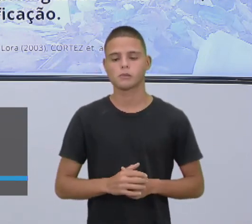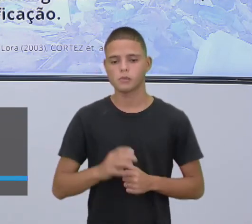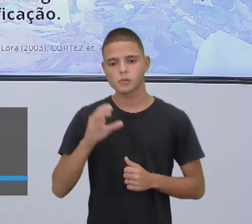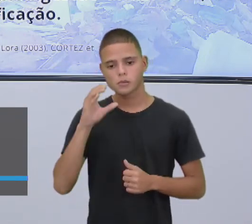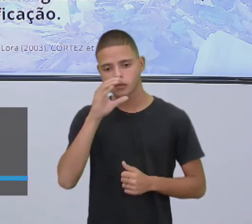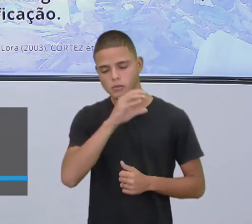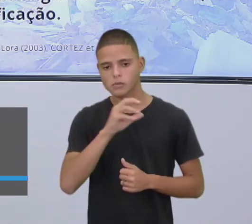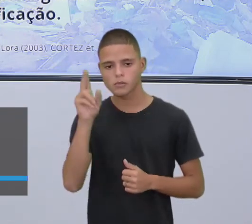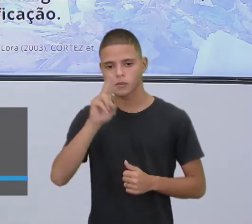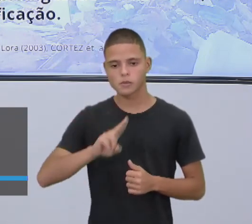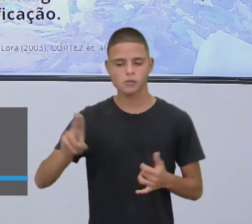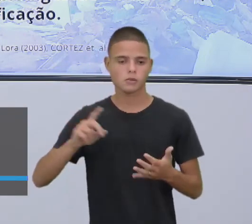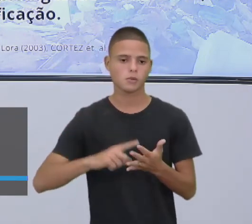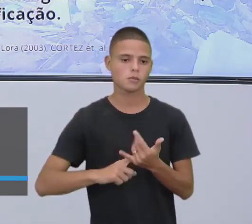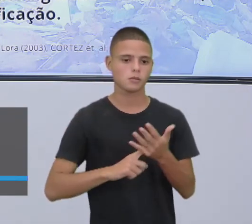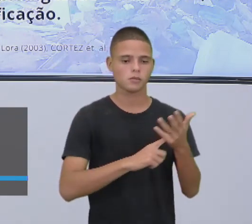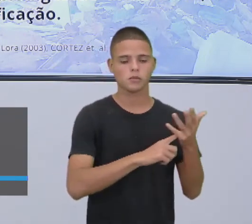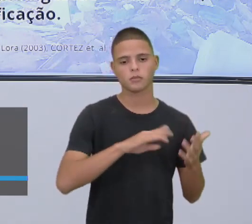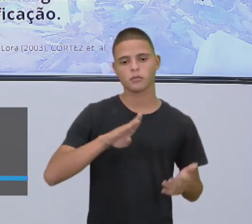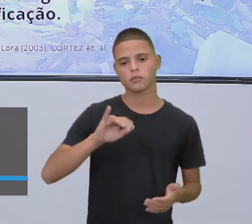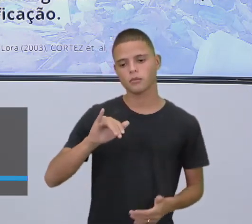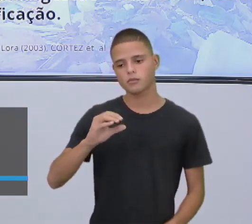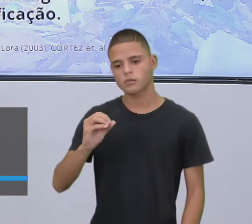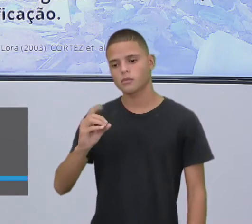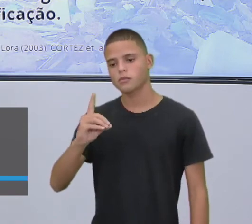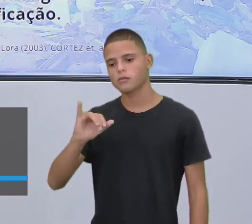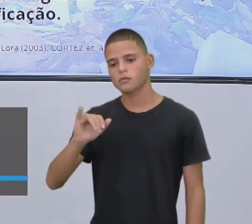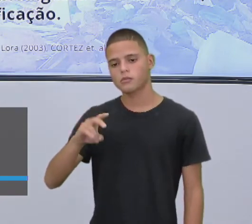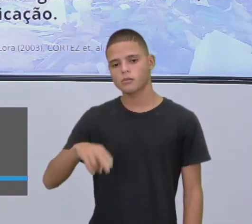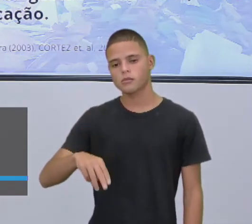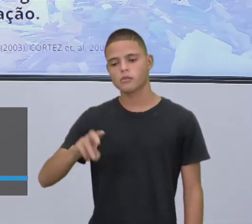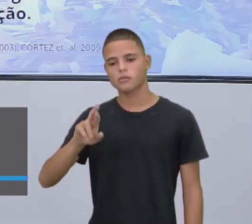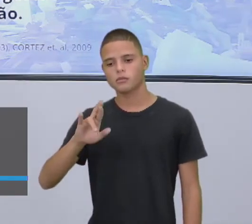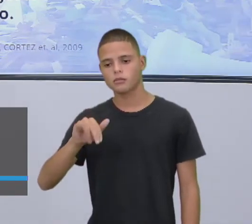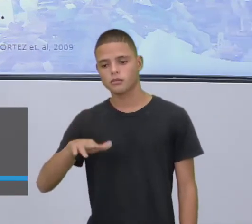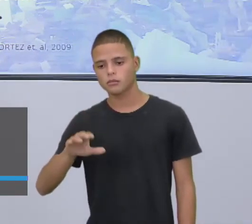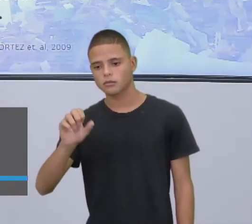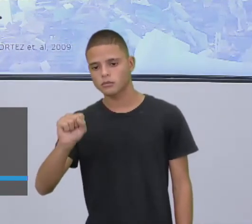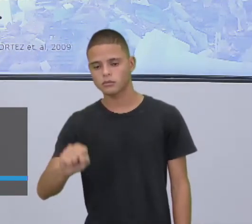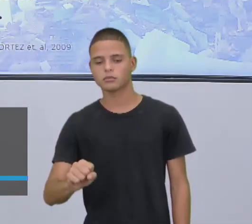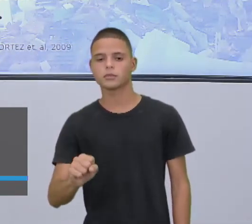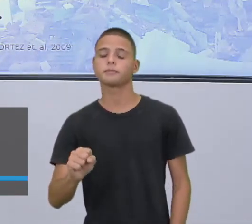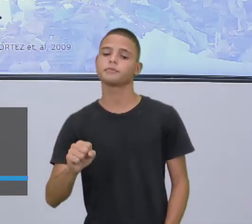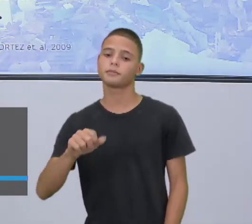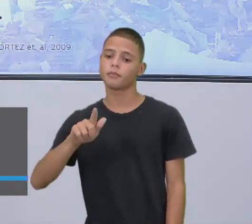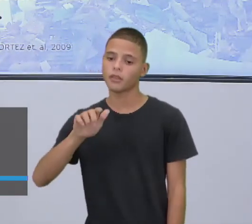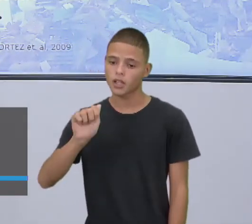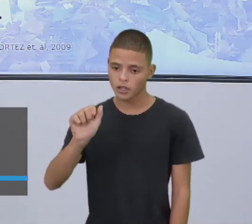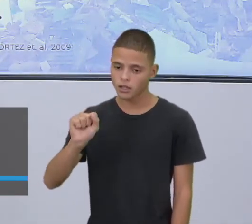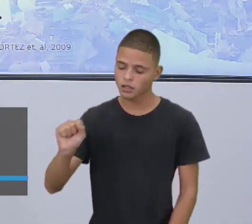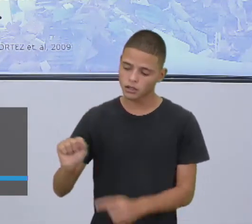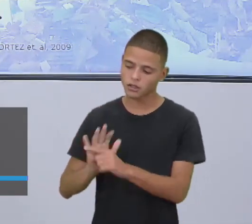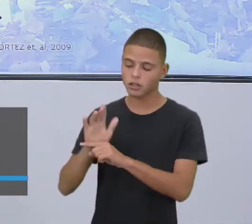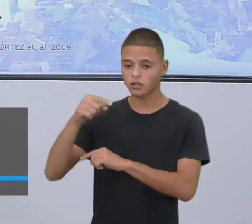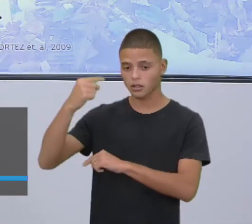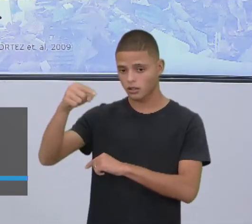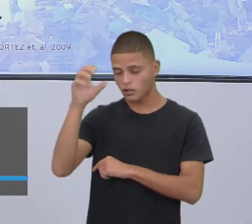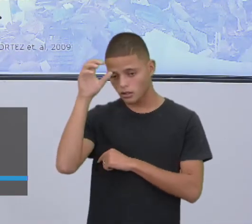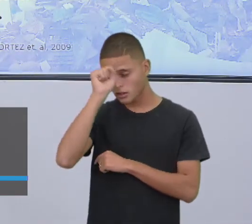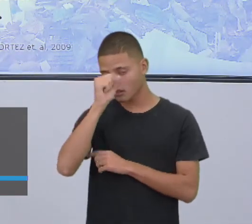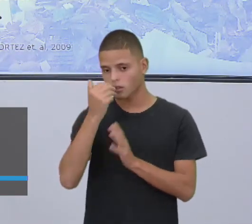energia, utilizando aí tecnologias como a biodigestão, a combustão direta, a própria gasificação, que mais para frente a gente vai falar um